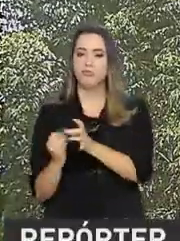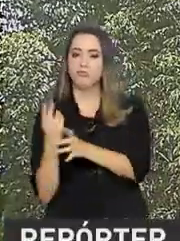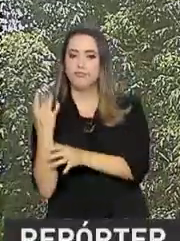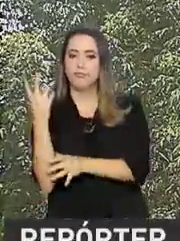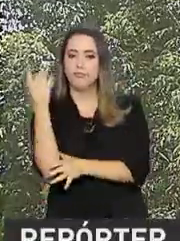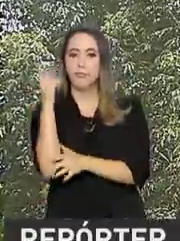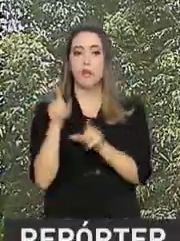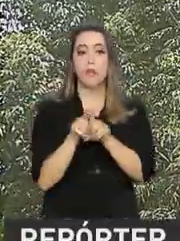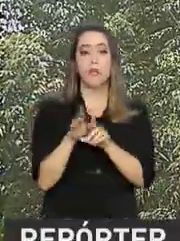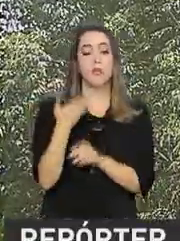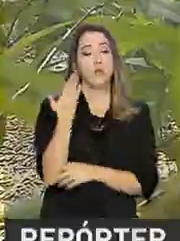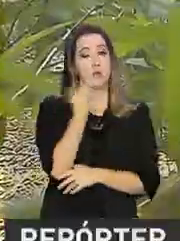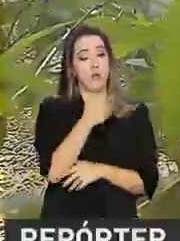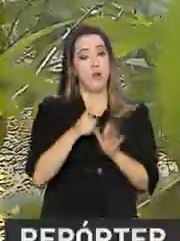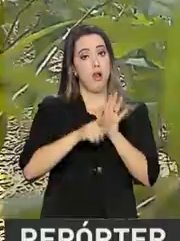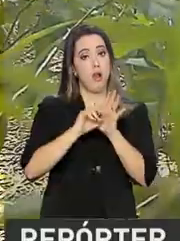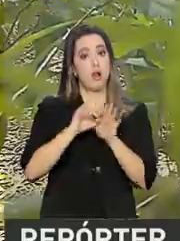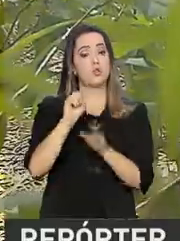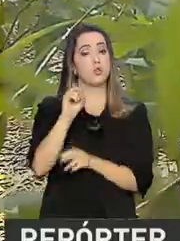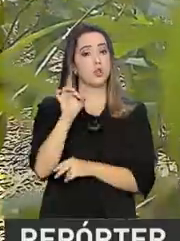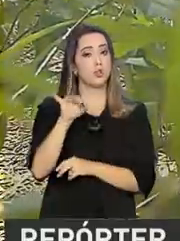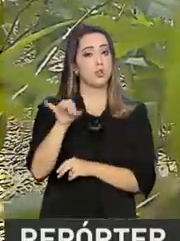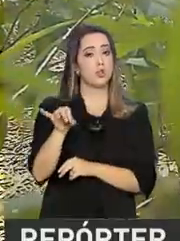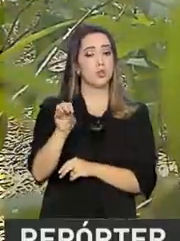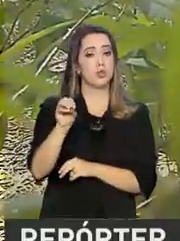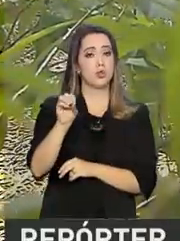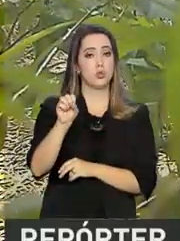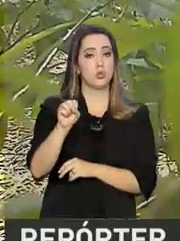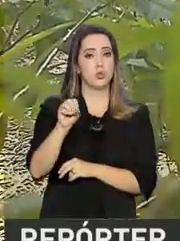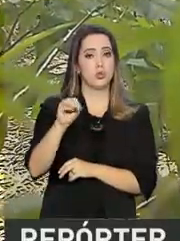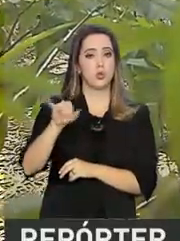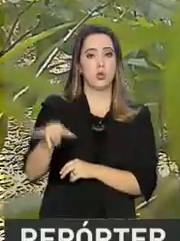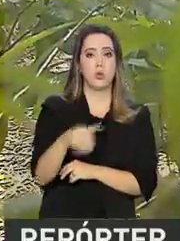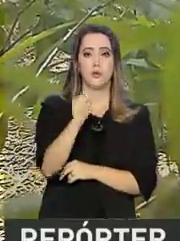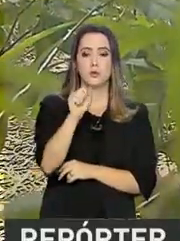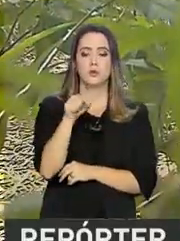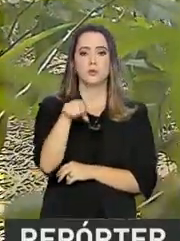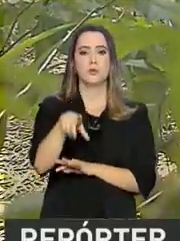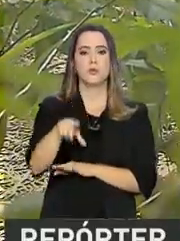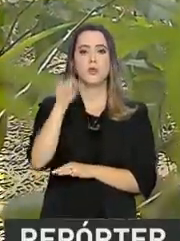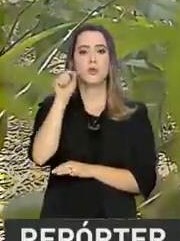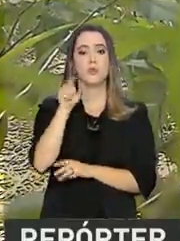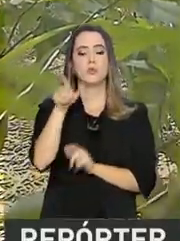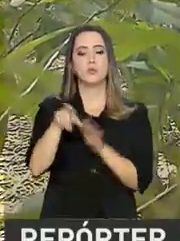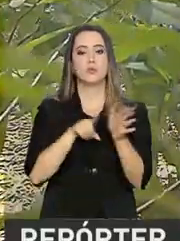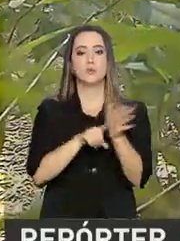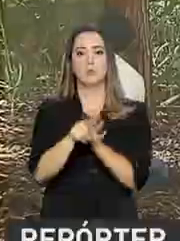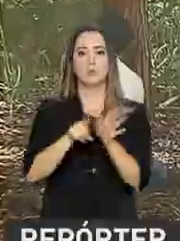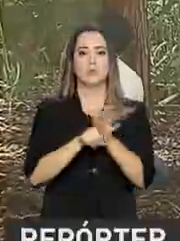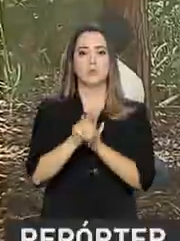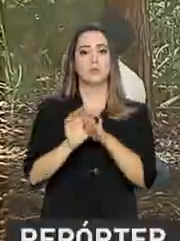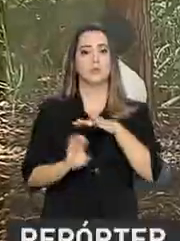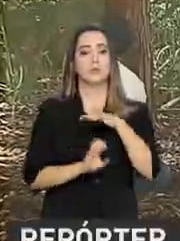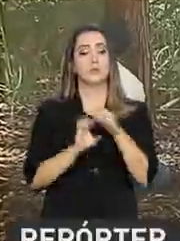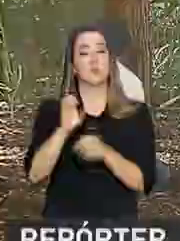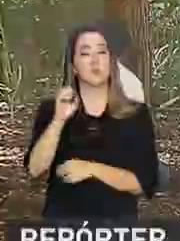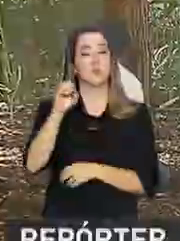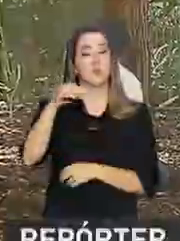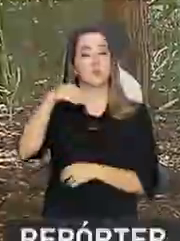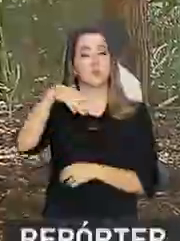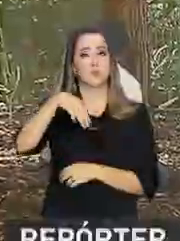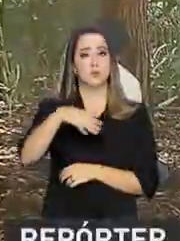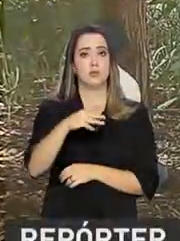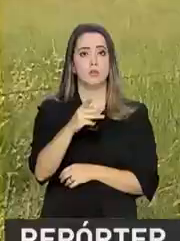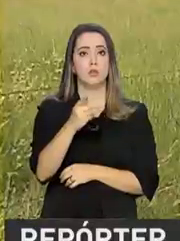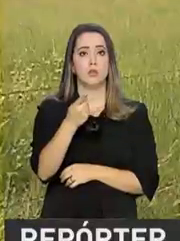antes era soja desde que a fazenda entre irmãos foi escolhida por pesquisadores da embrapa para participar do